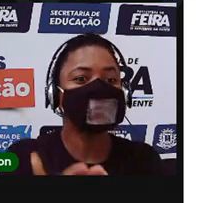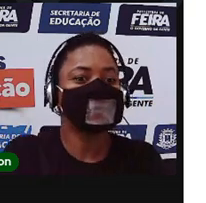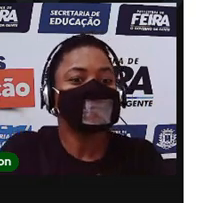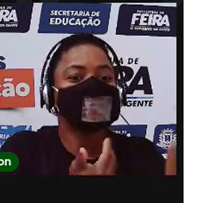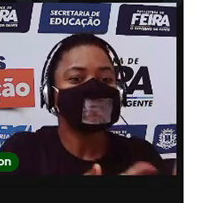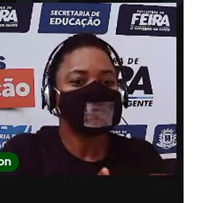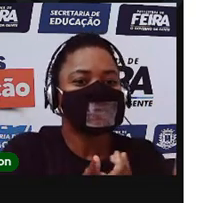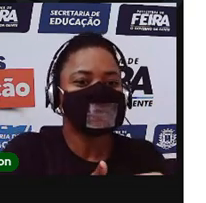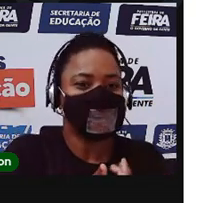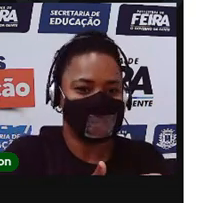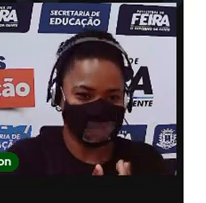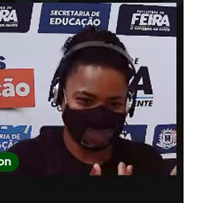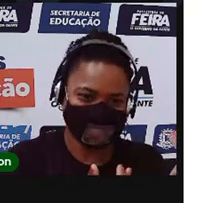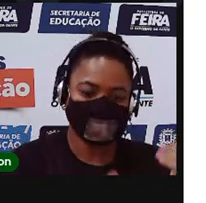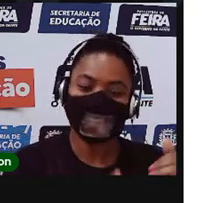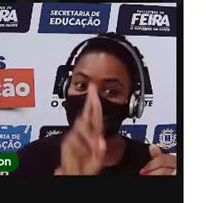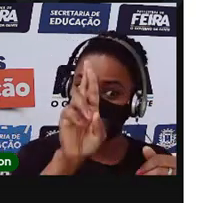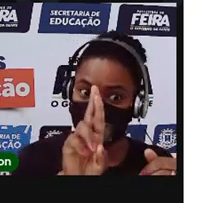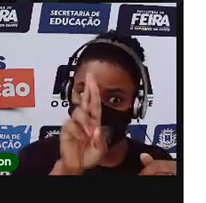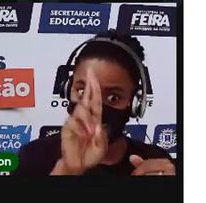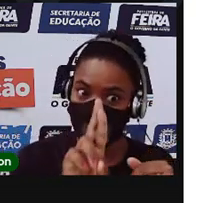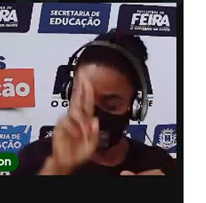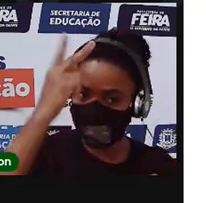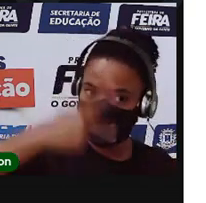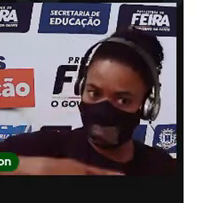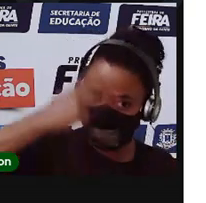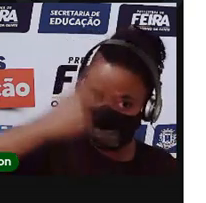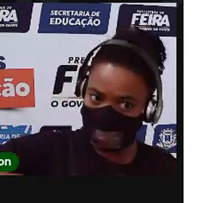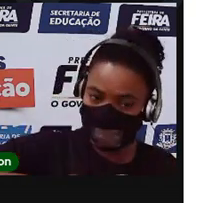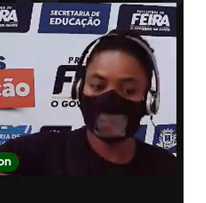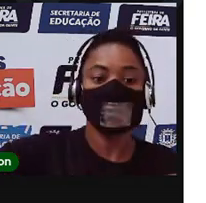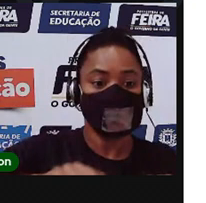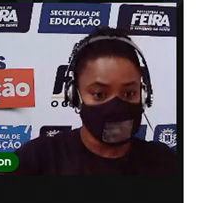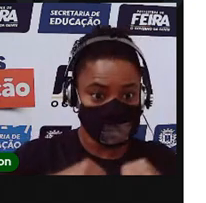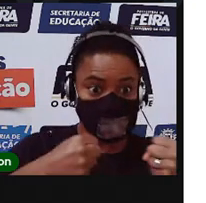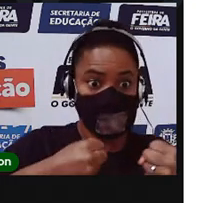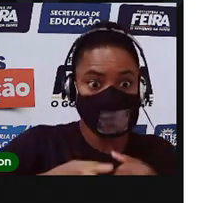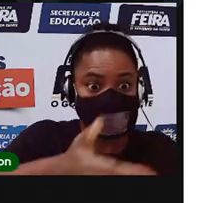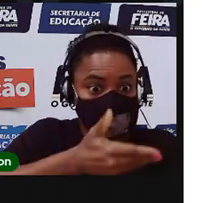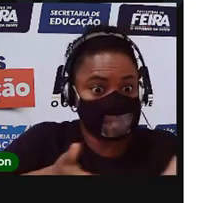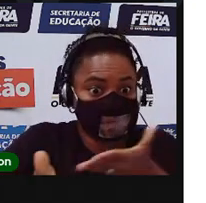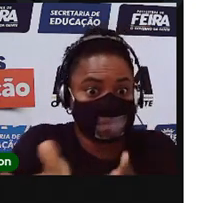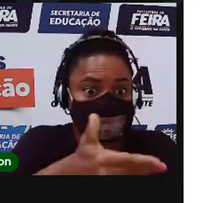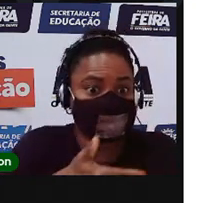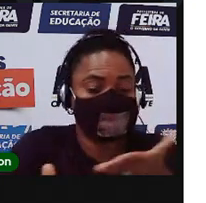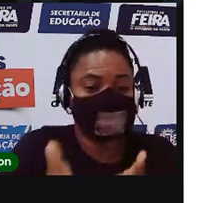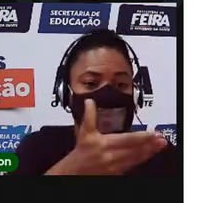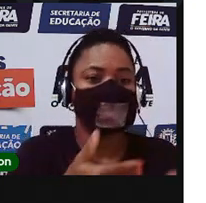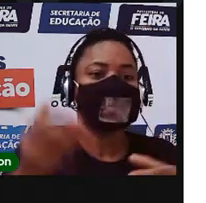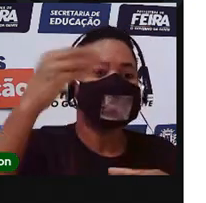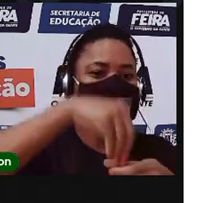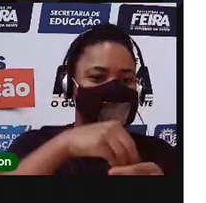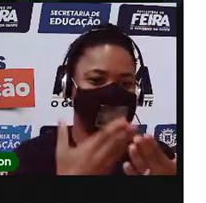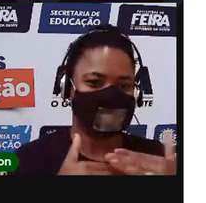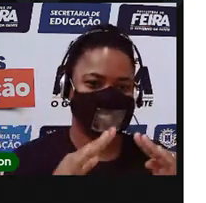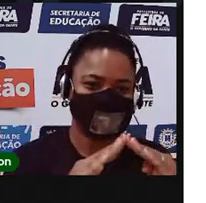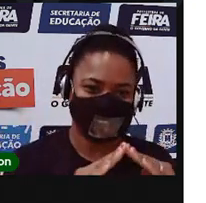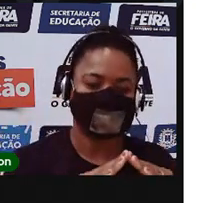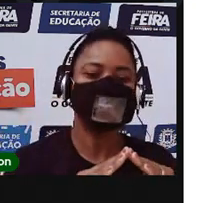é autoria e engajamento estudantil no âmbito escolar. Marília Lago, seja